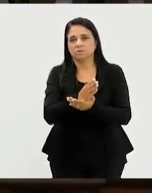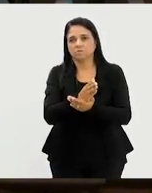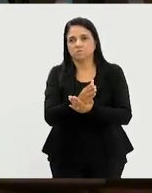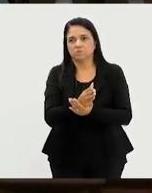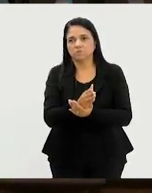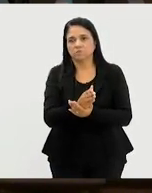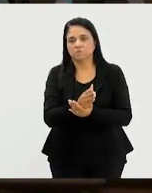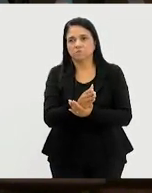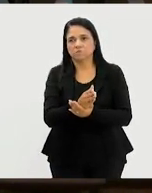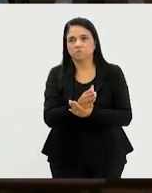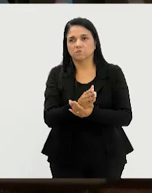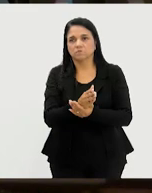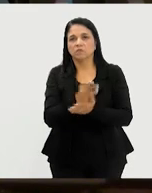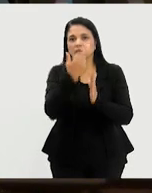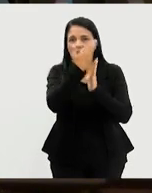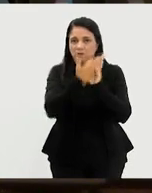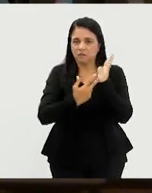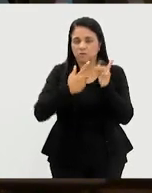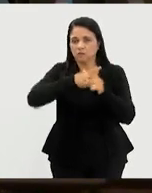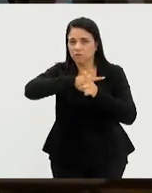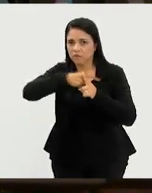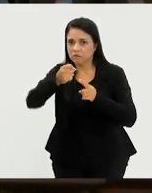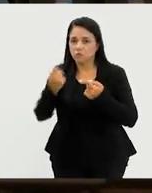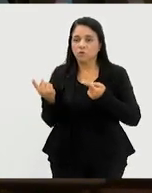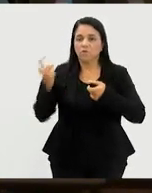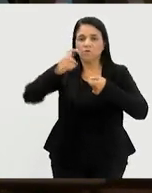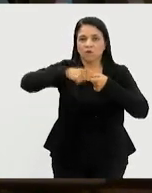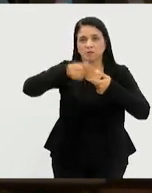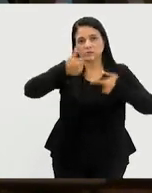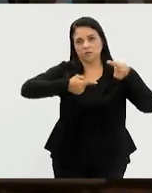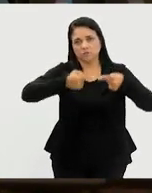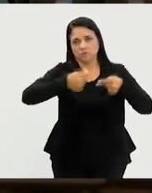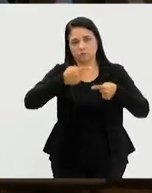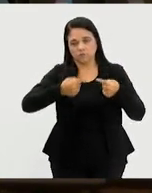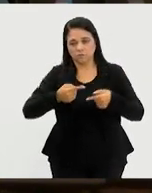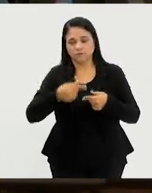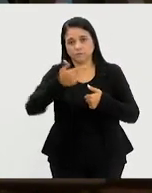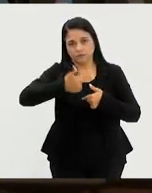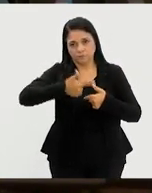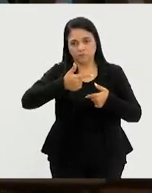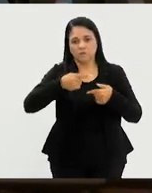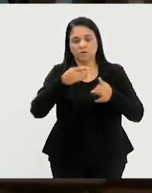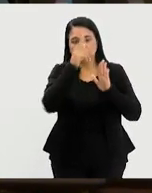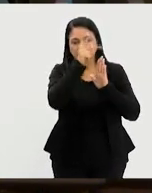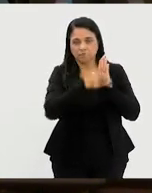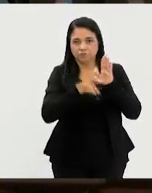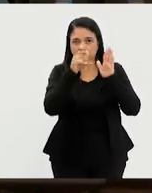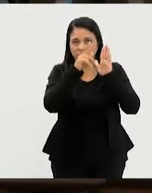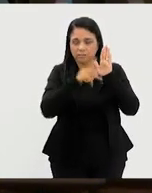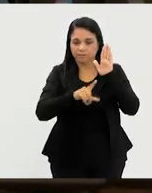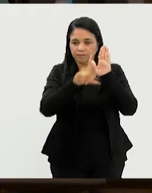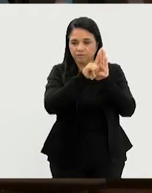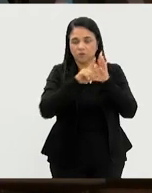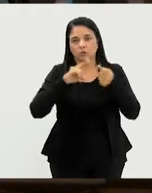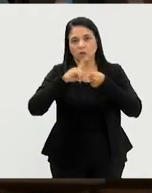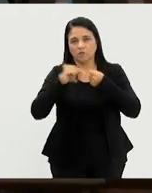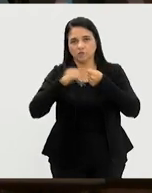aprovado a redação do vencido para a segunda discussão Anunci incluído na ordem do dia de acordo com o artigo